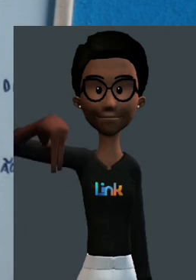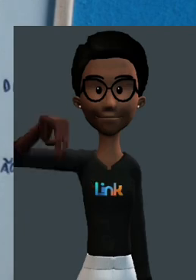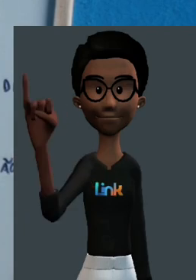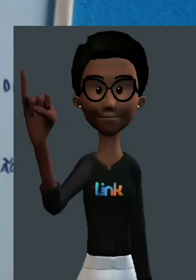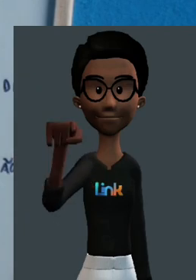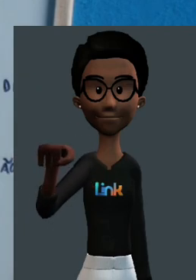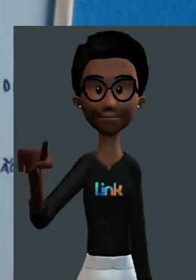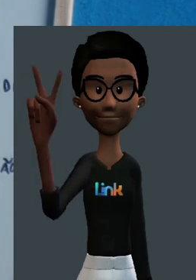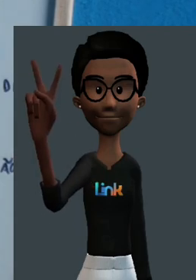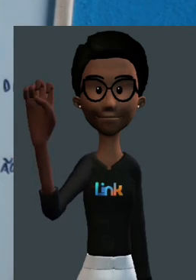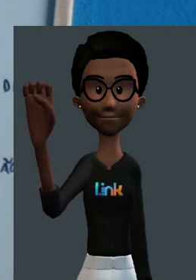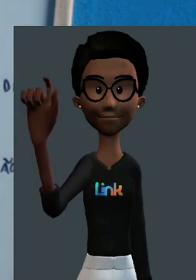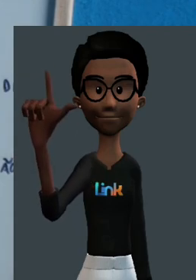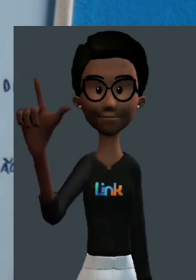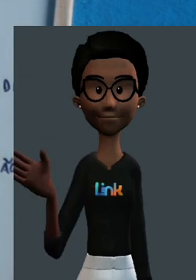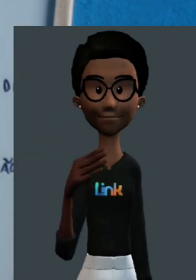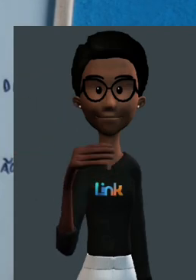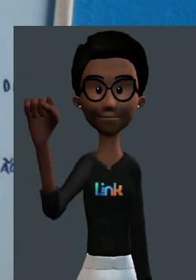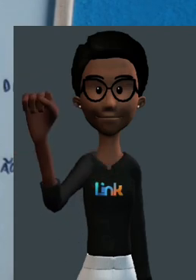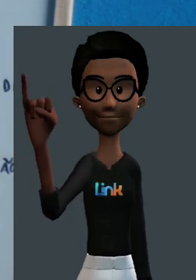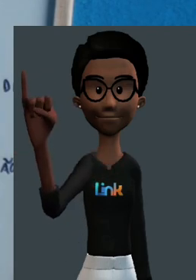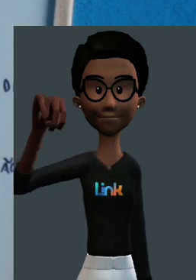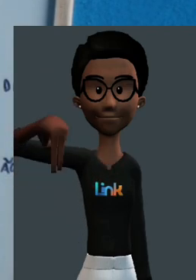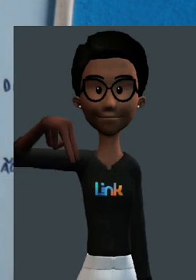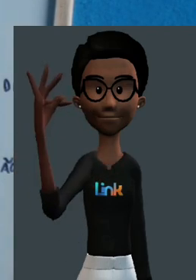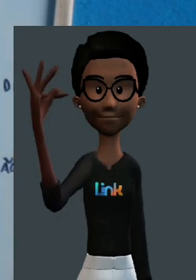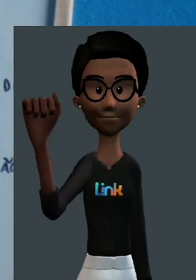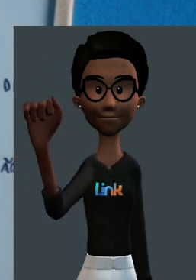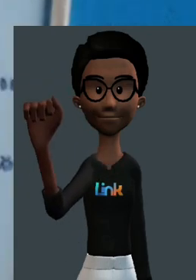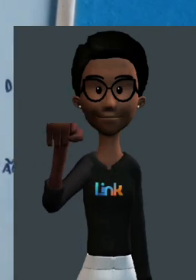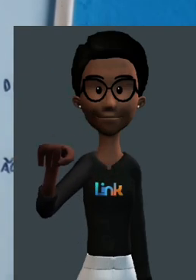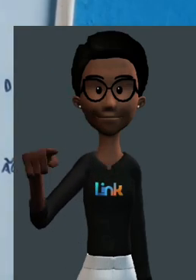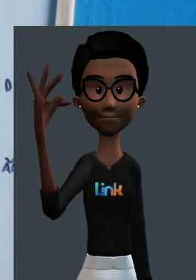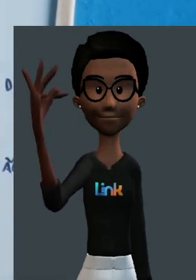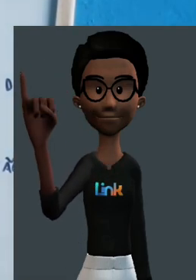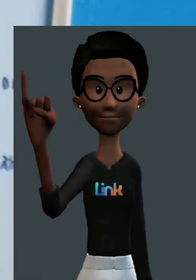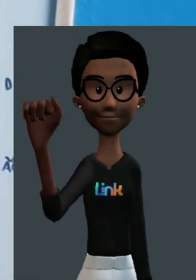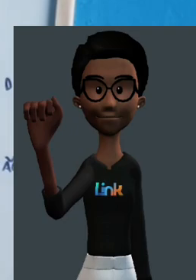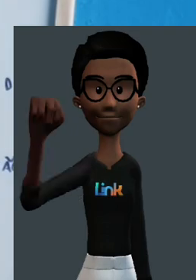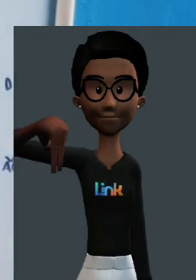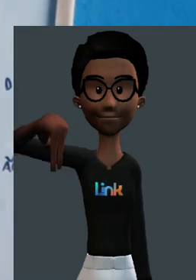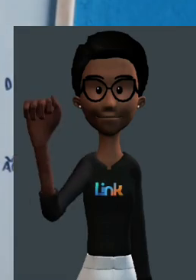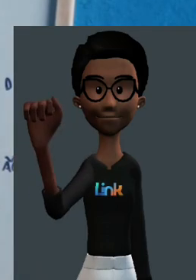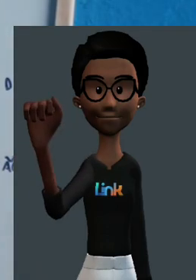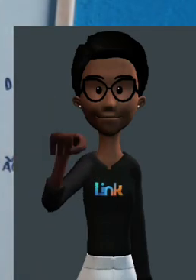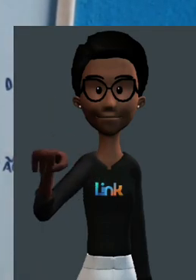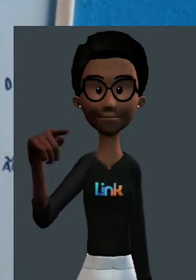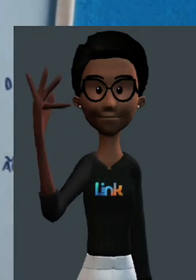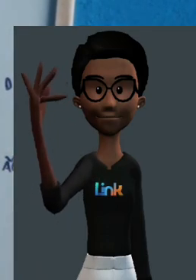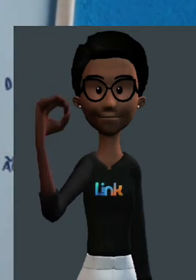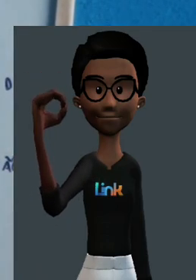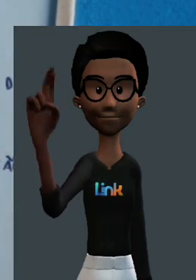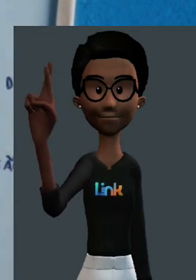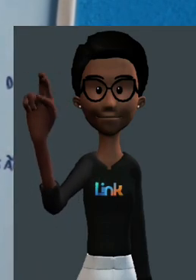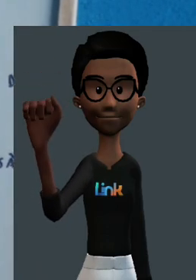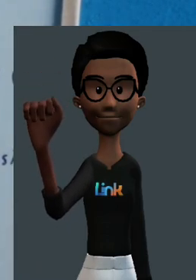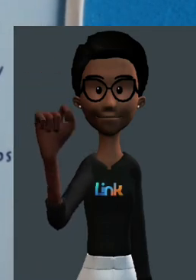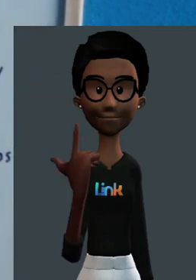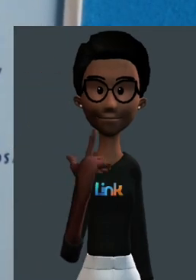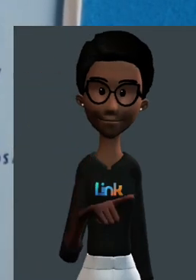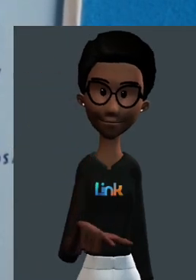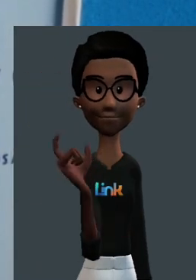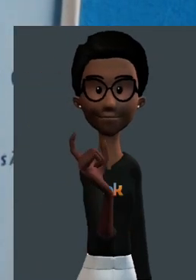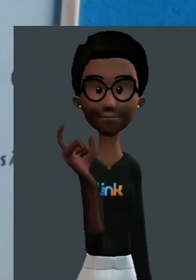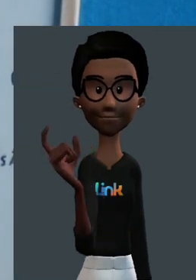certo sentido. Como, por exemplo, comprei a casa com o meu suor. Nesse sentido, suor